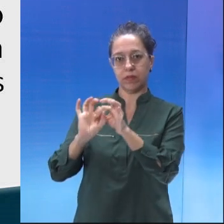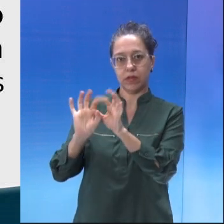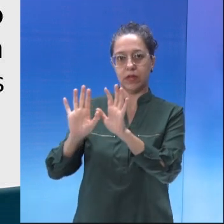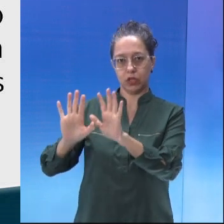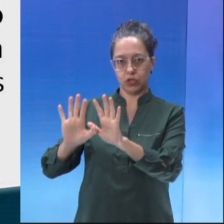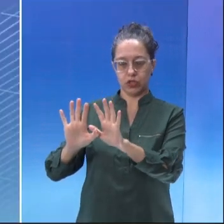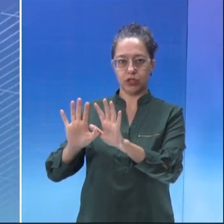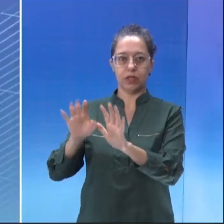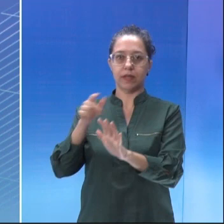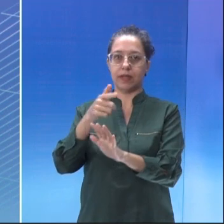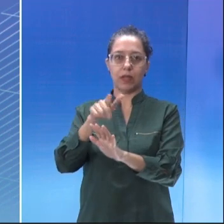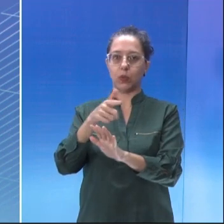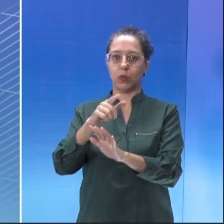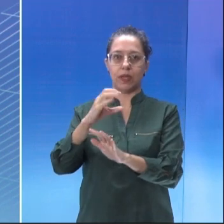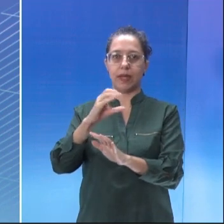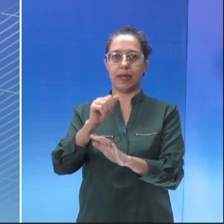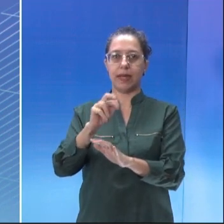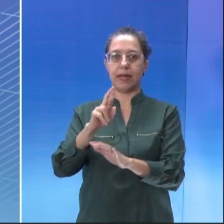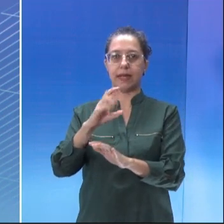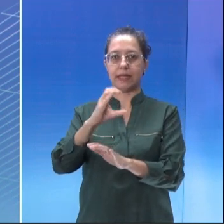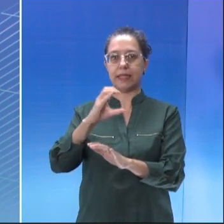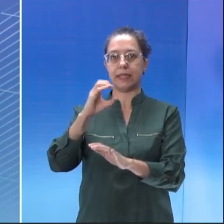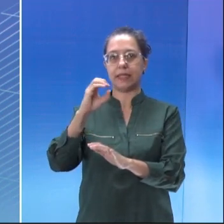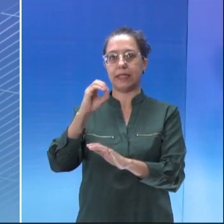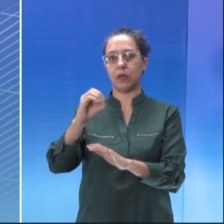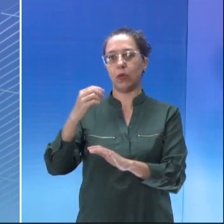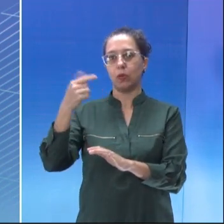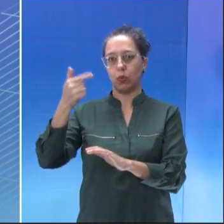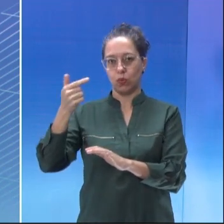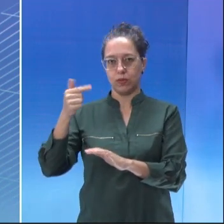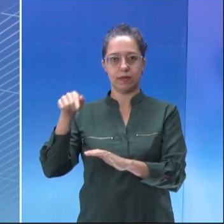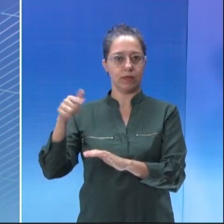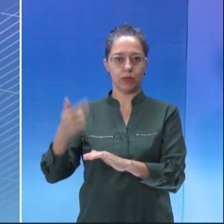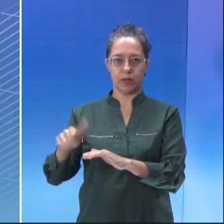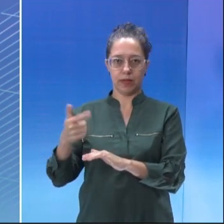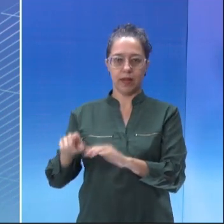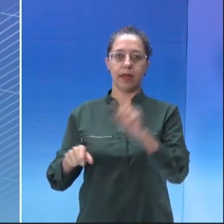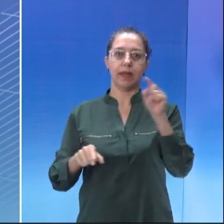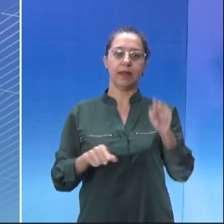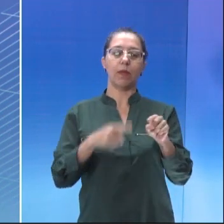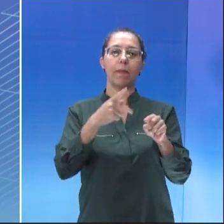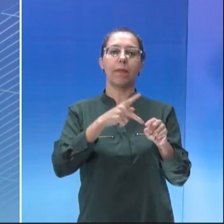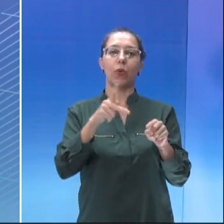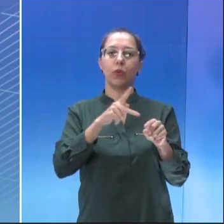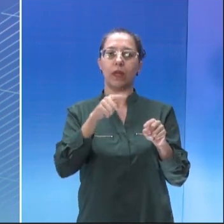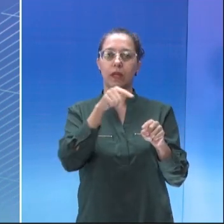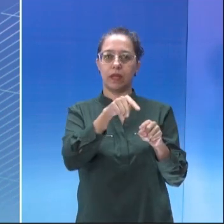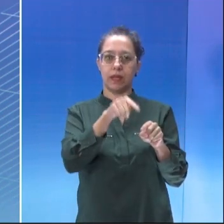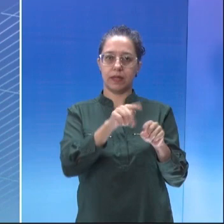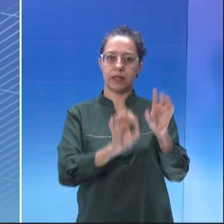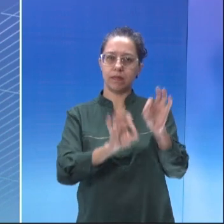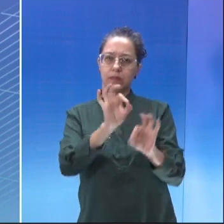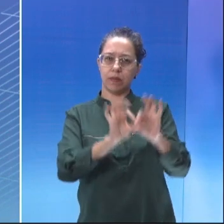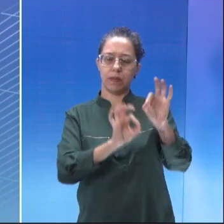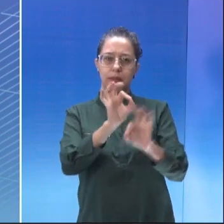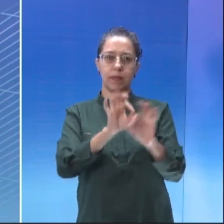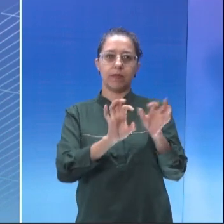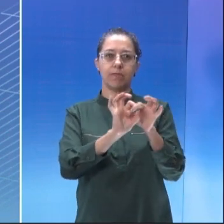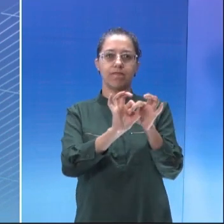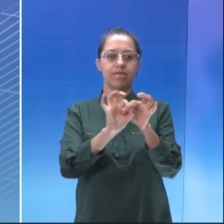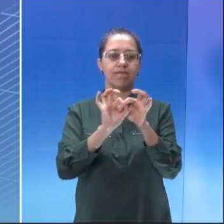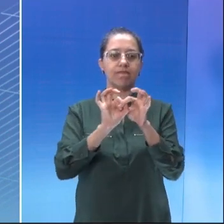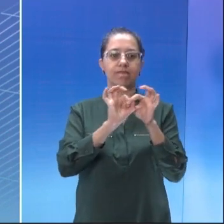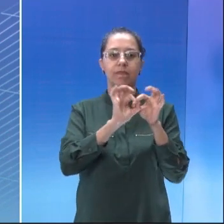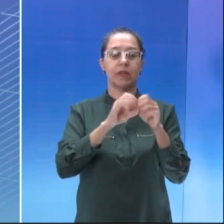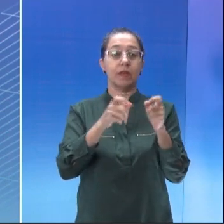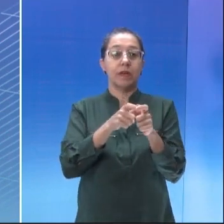porque não tem carbono na sua composição, as proteínas, elas são os compostos encontrados